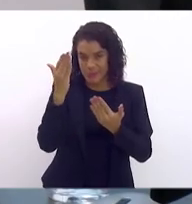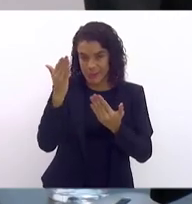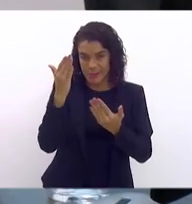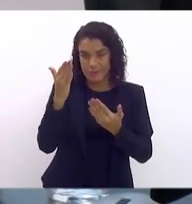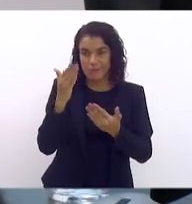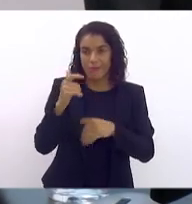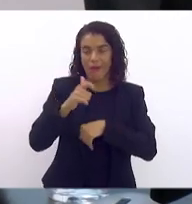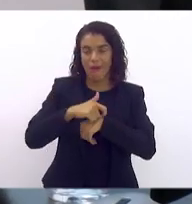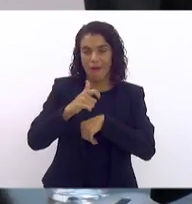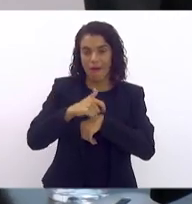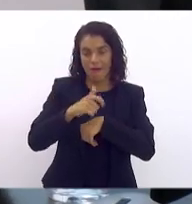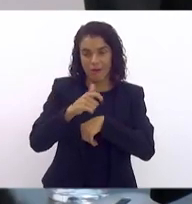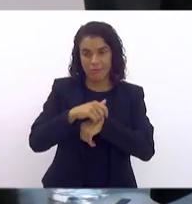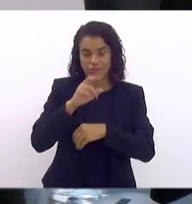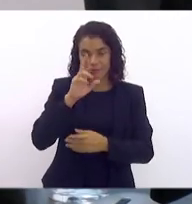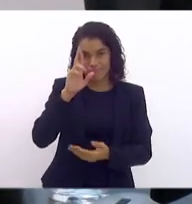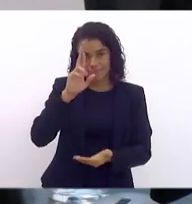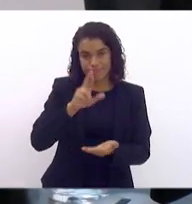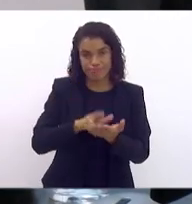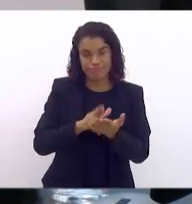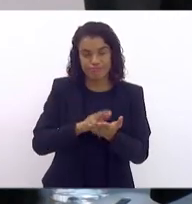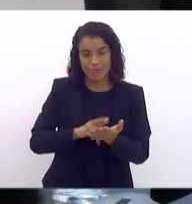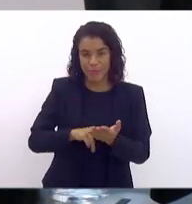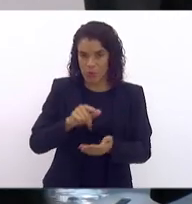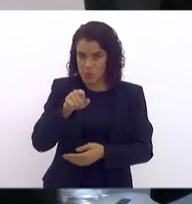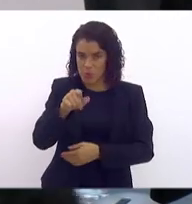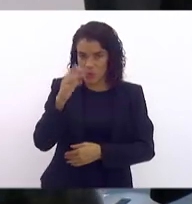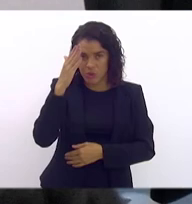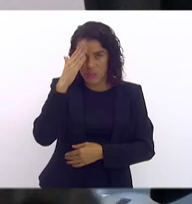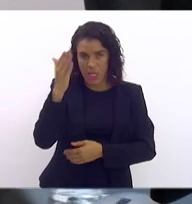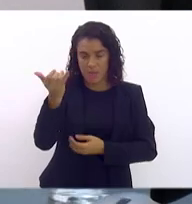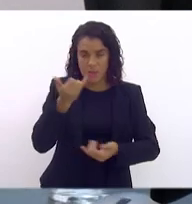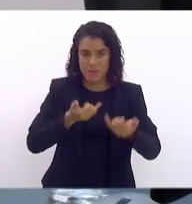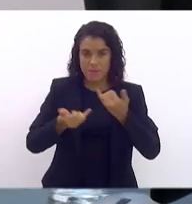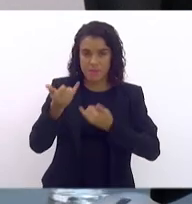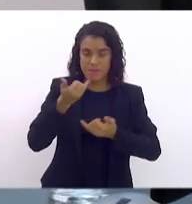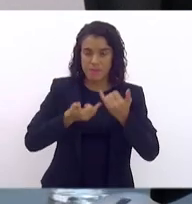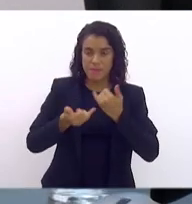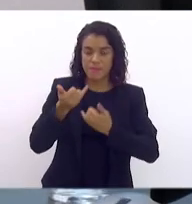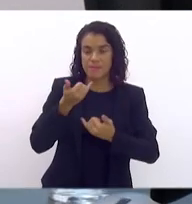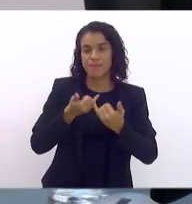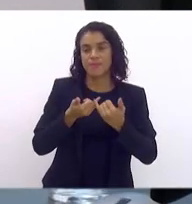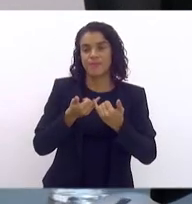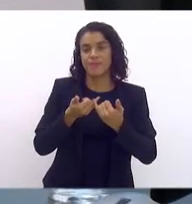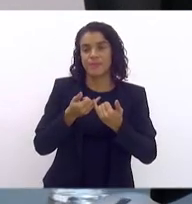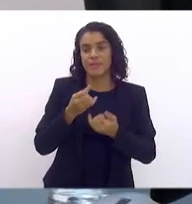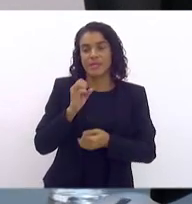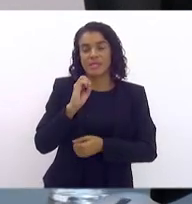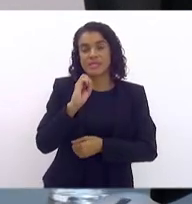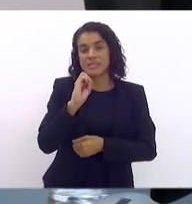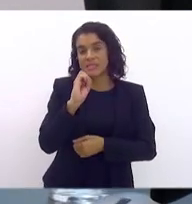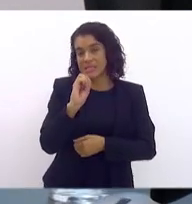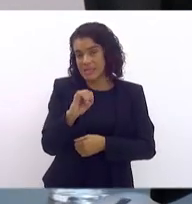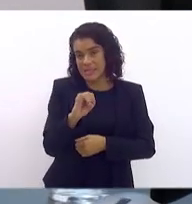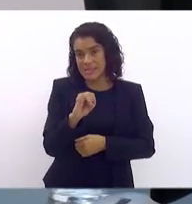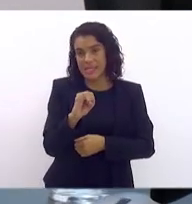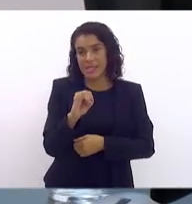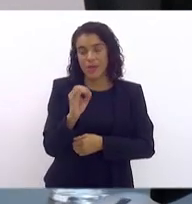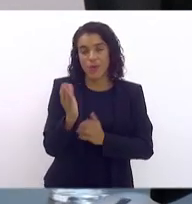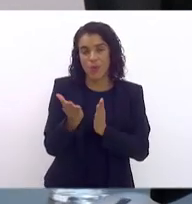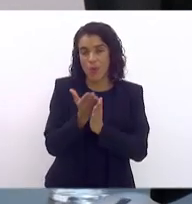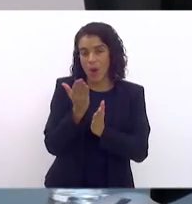reconhecimento em sede policial o senhor saberia nos di eh se esses álbuns ainda